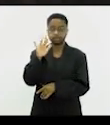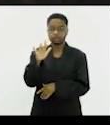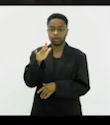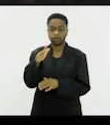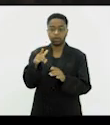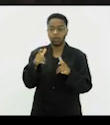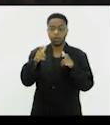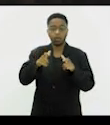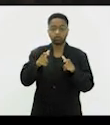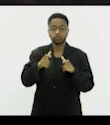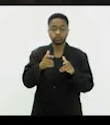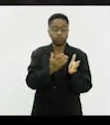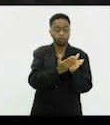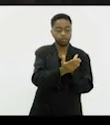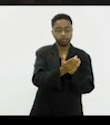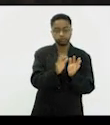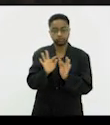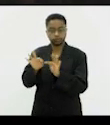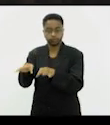ou estibordo,